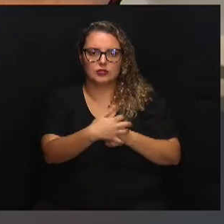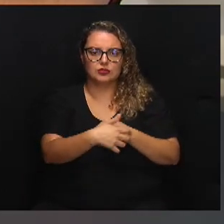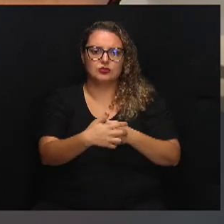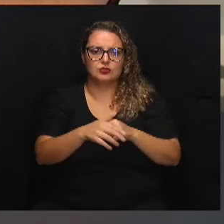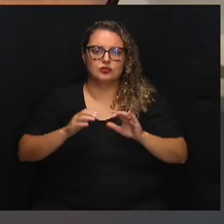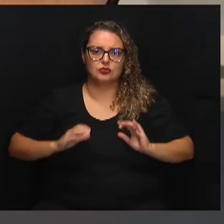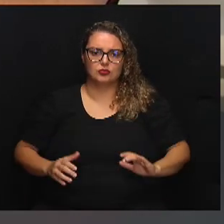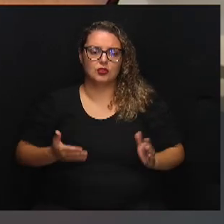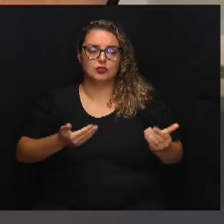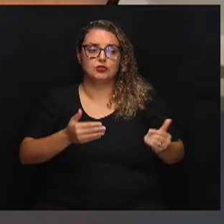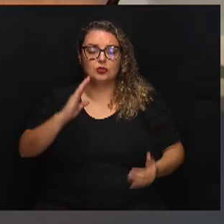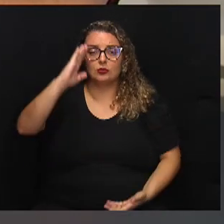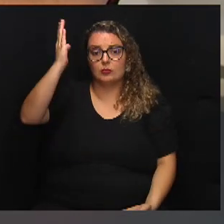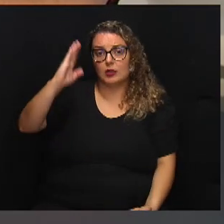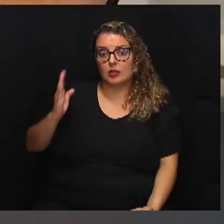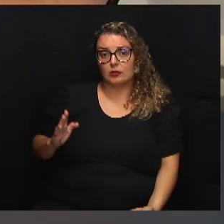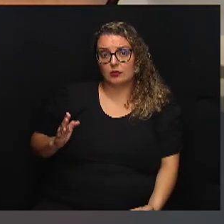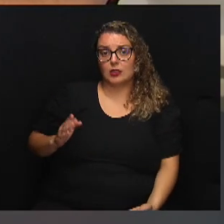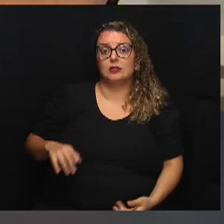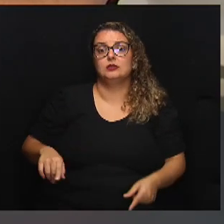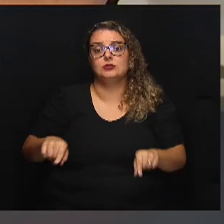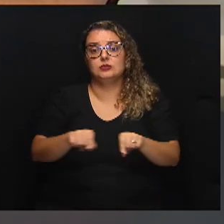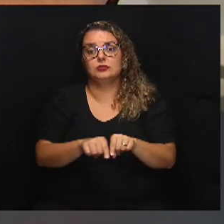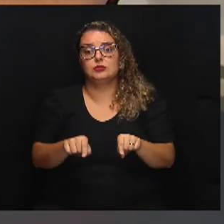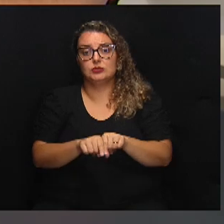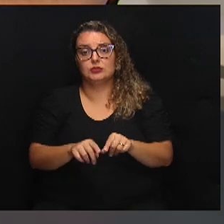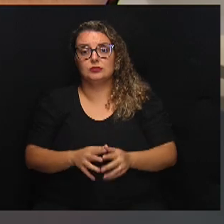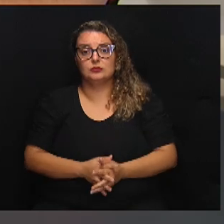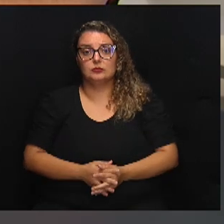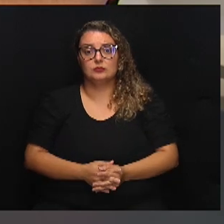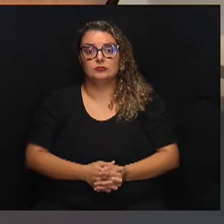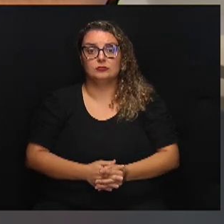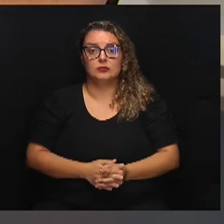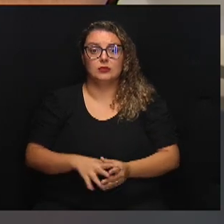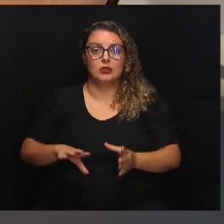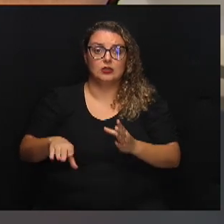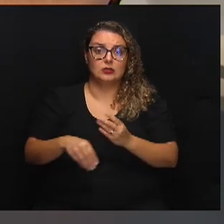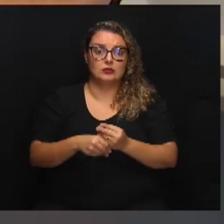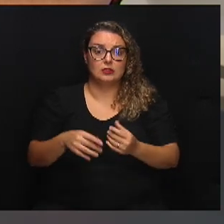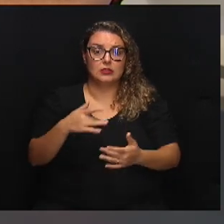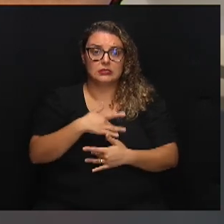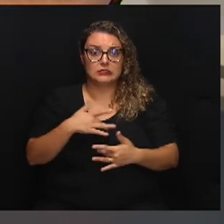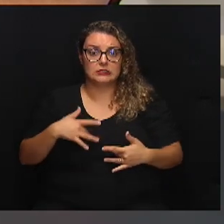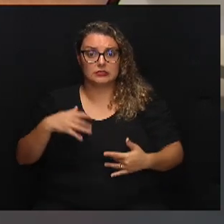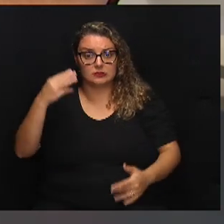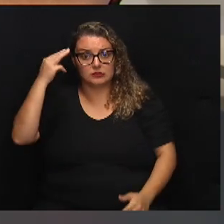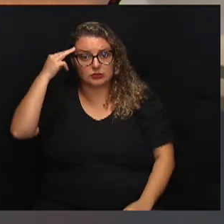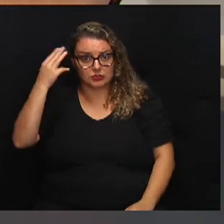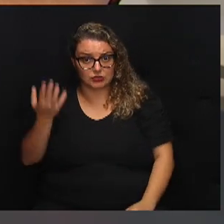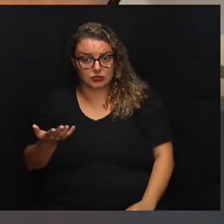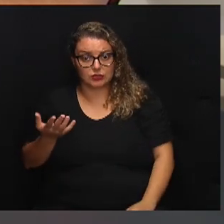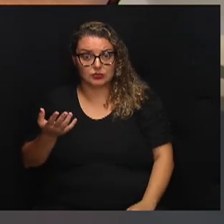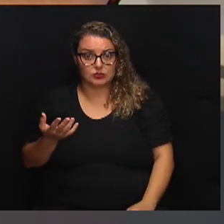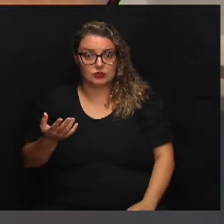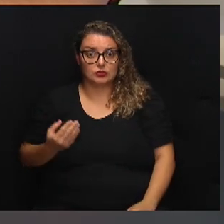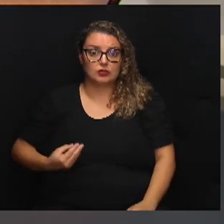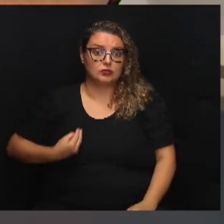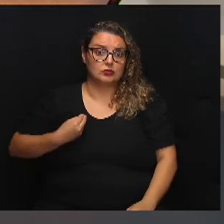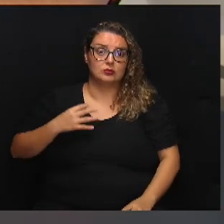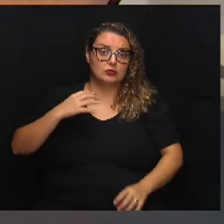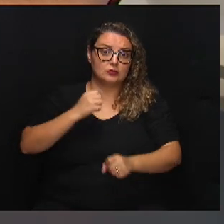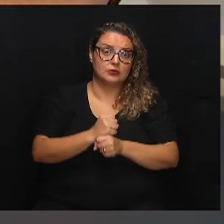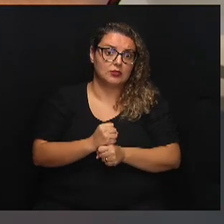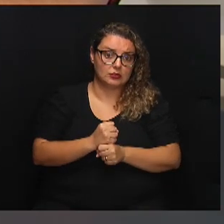dos jovens brasileiros. Também aqui para completar, saúde mental na vida como um todo,